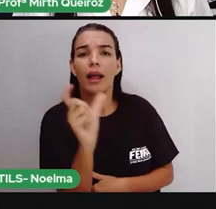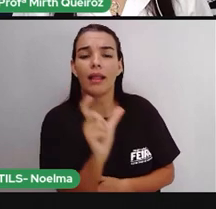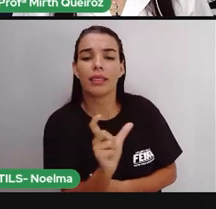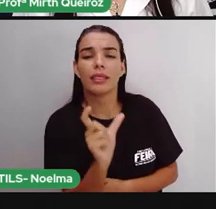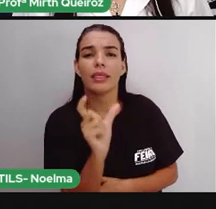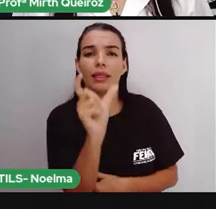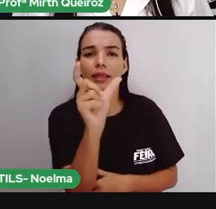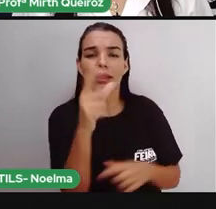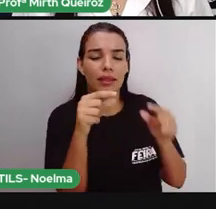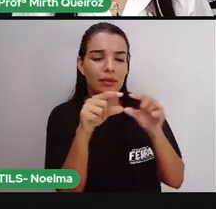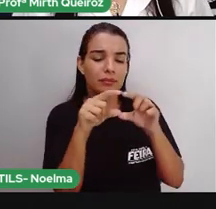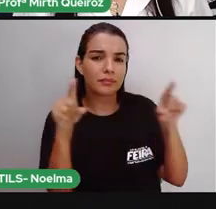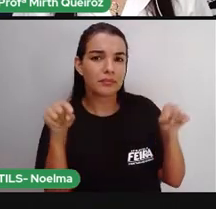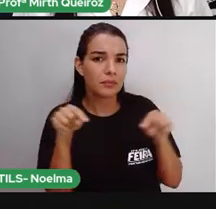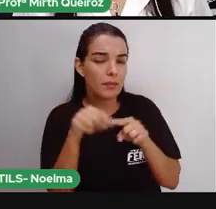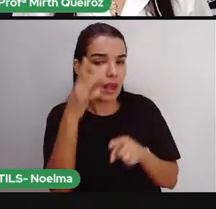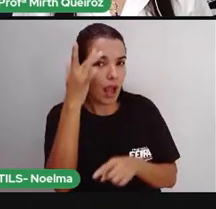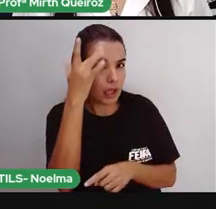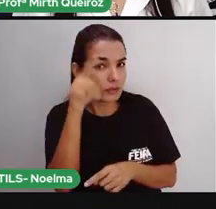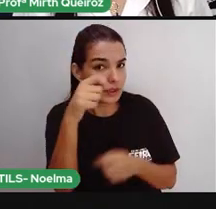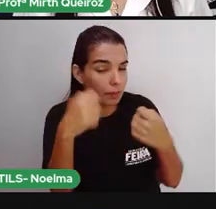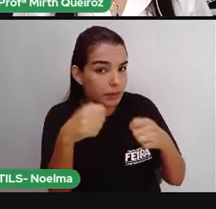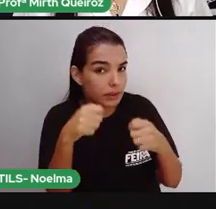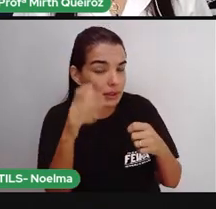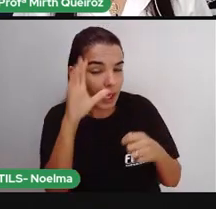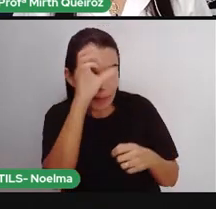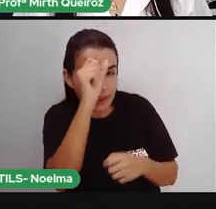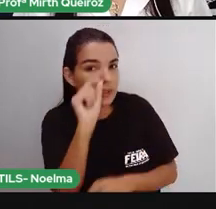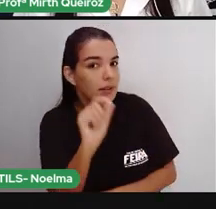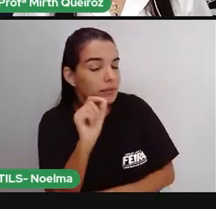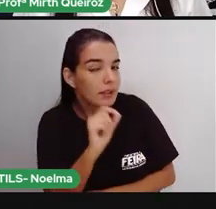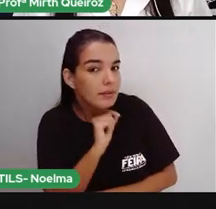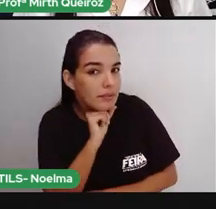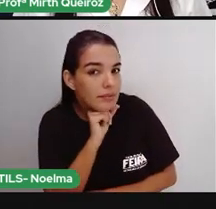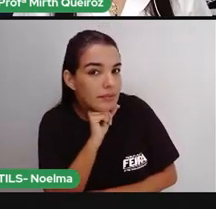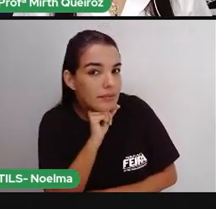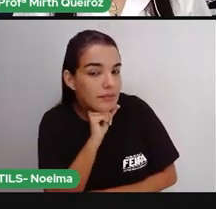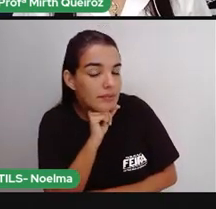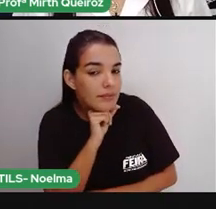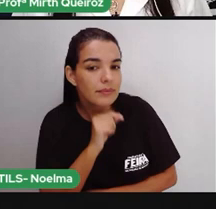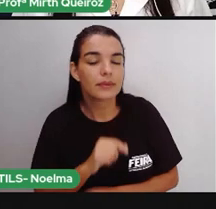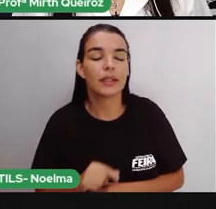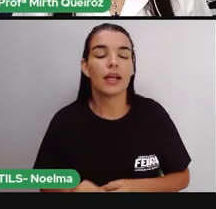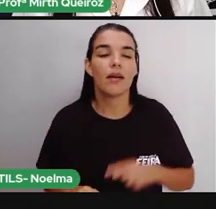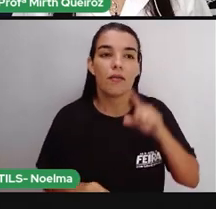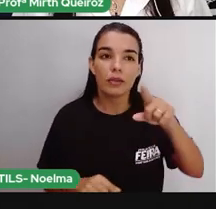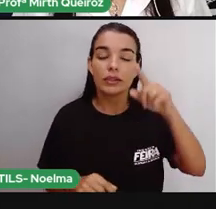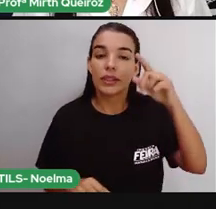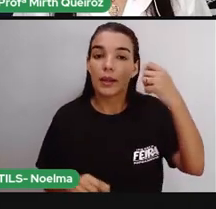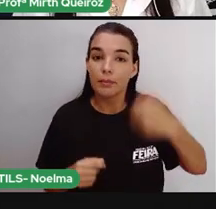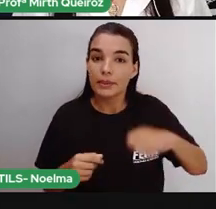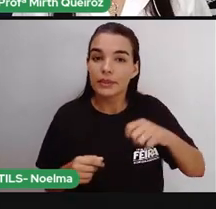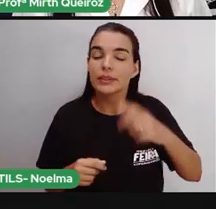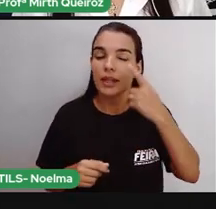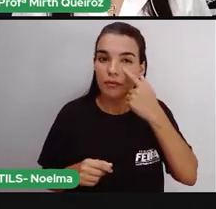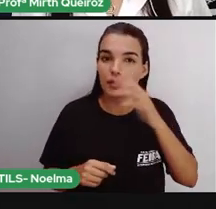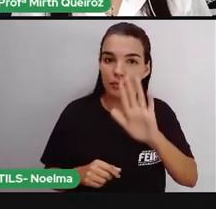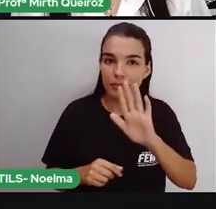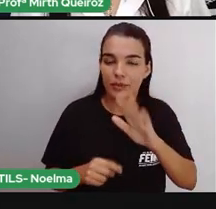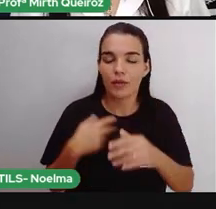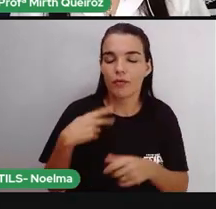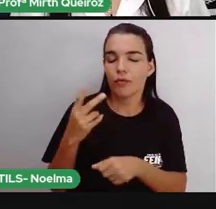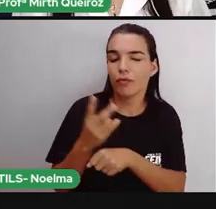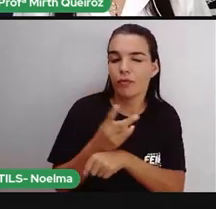Acho que você precisa aprender uma coisa, Tadeu. O quê? Você já vai saber. Vou